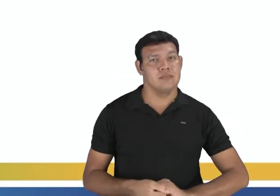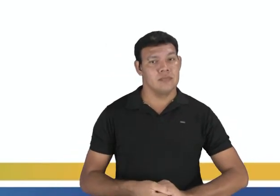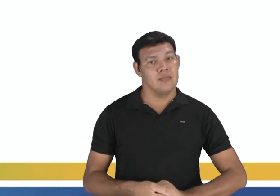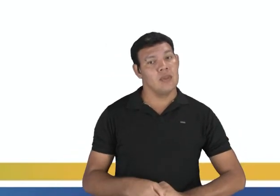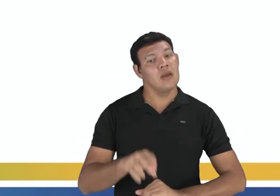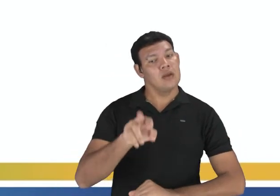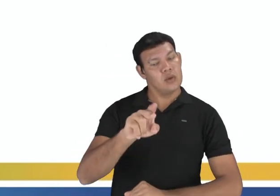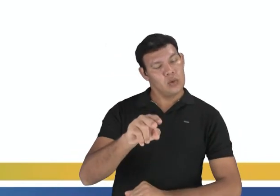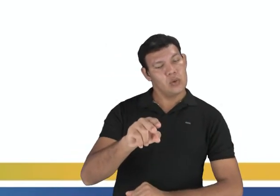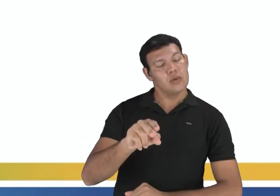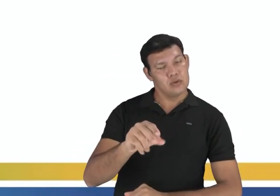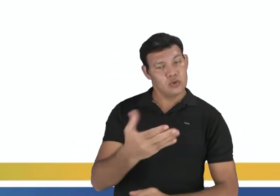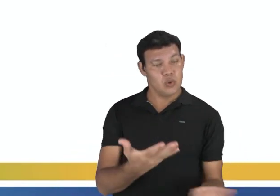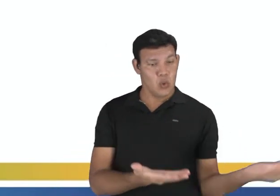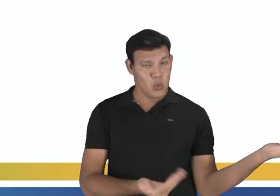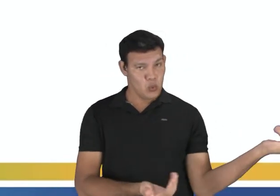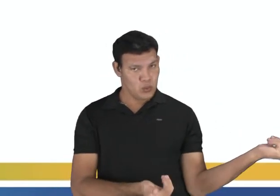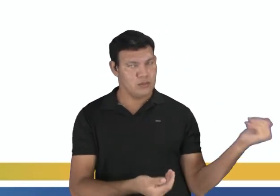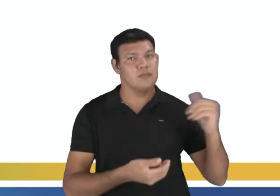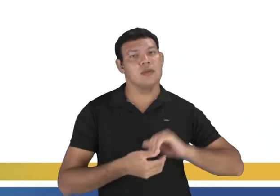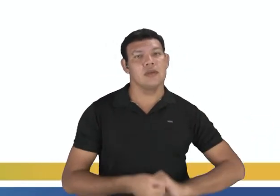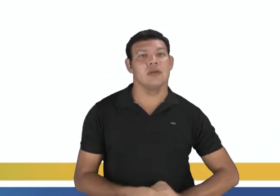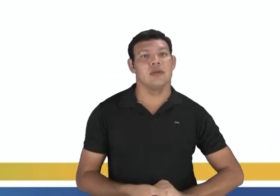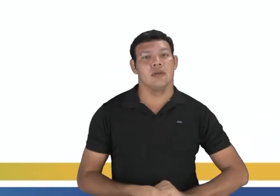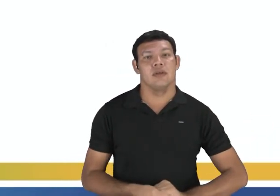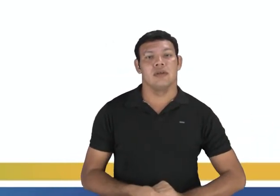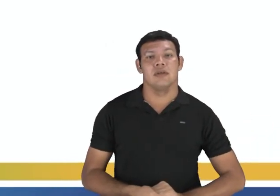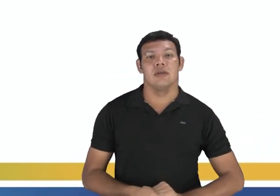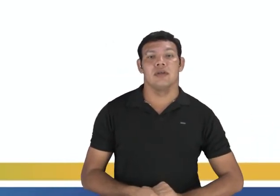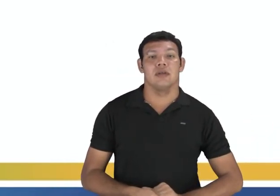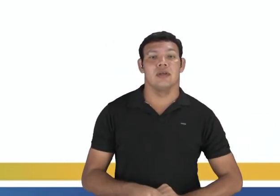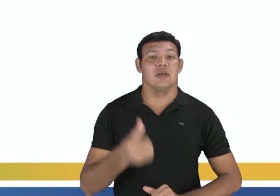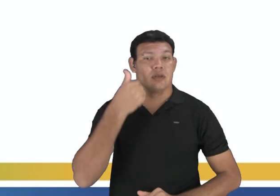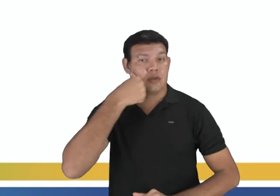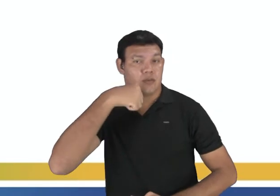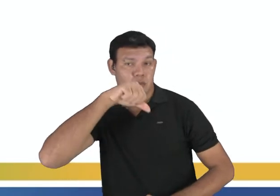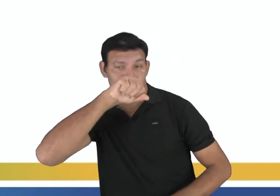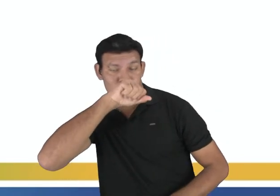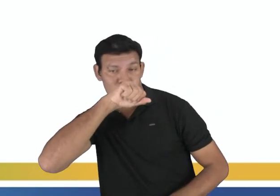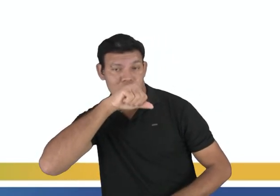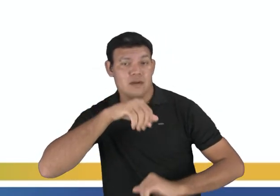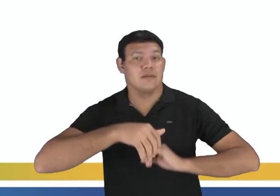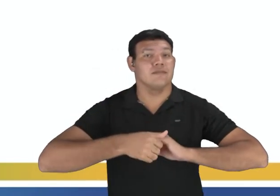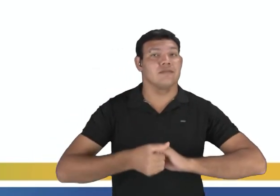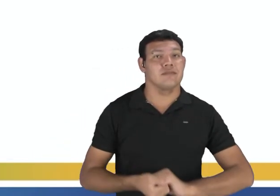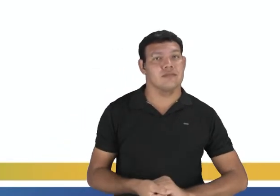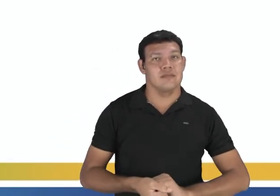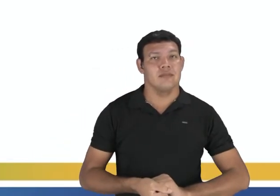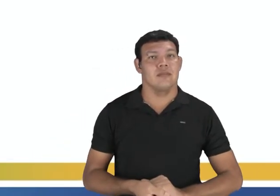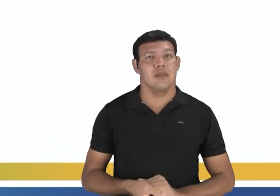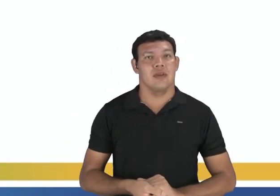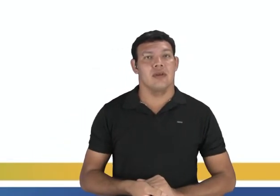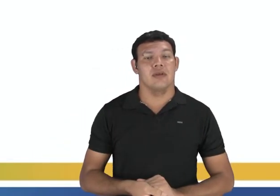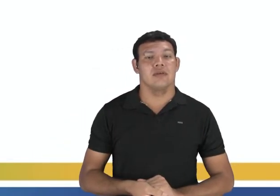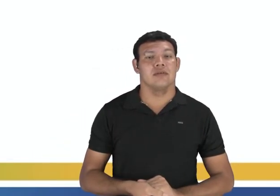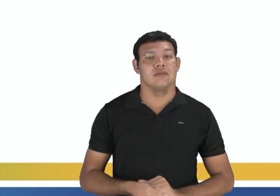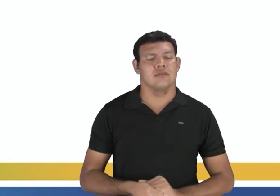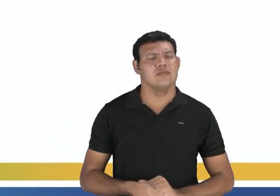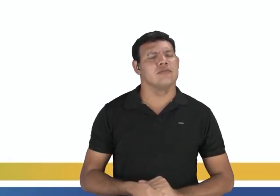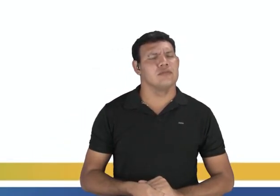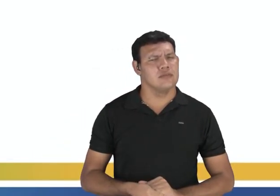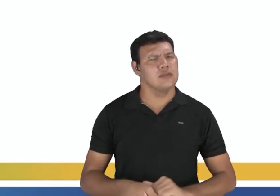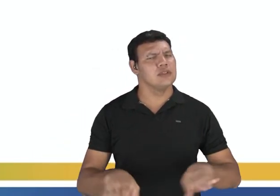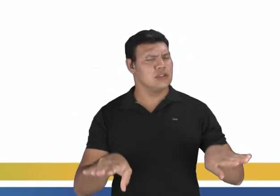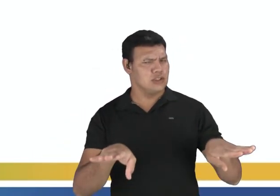seu irmão mais novo, her mom, sua mãe, and her overprotective daddy, e